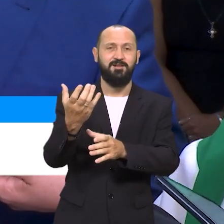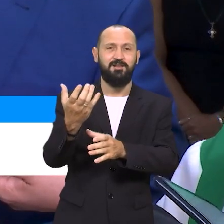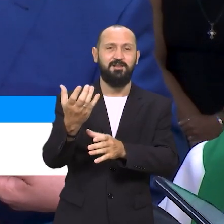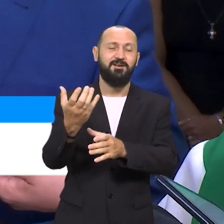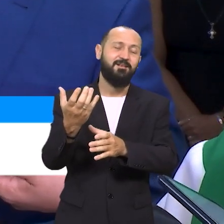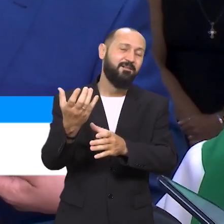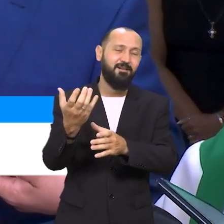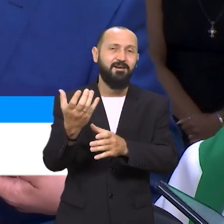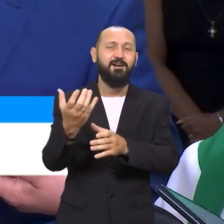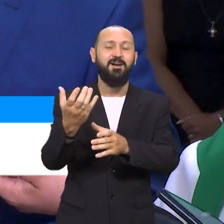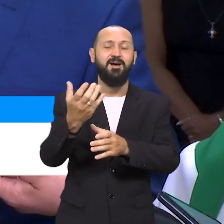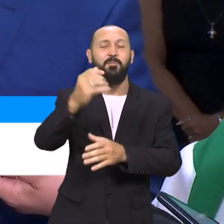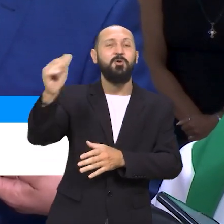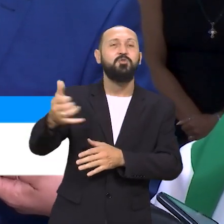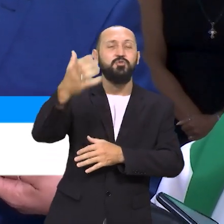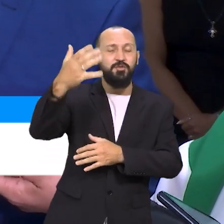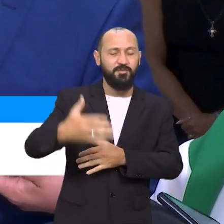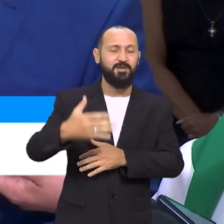efetivamente